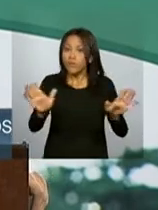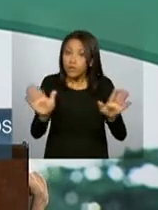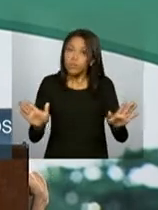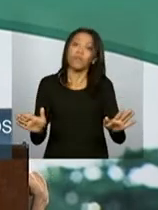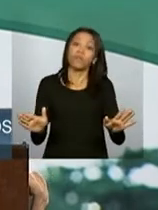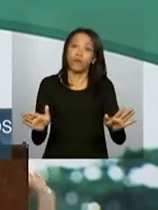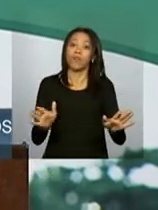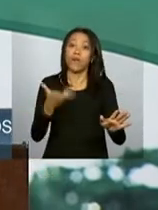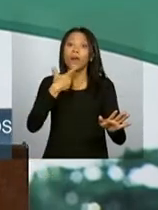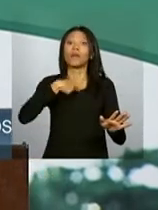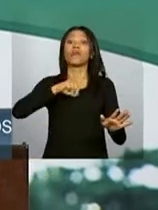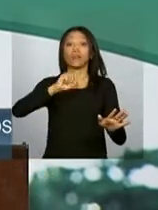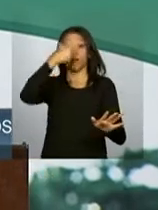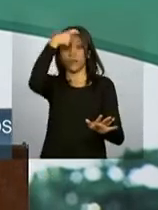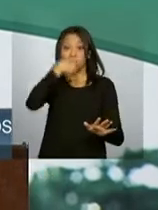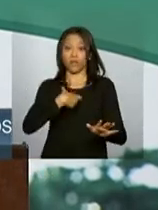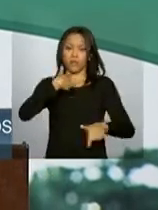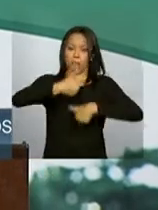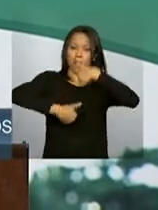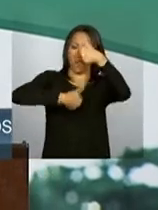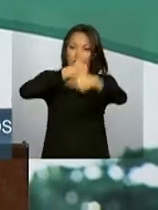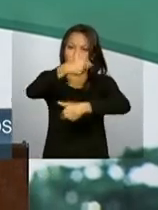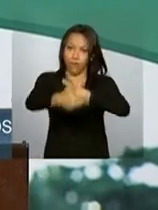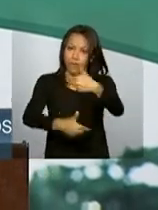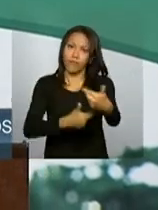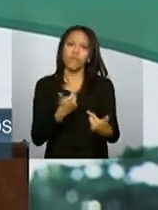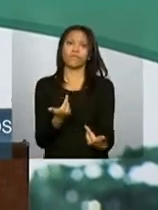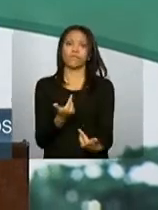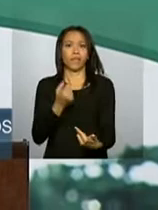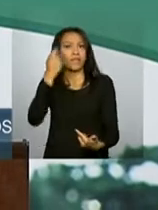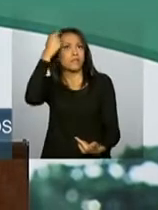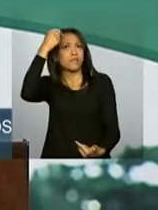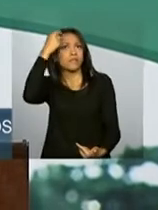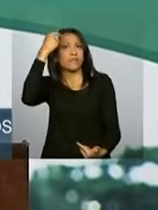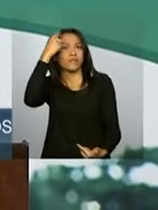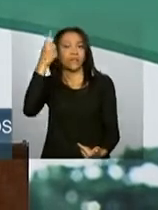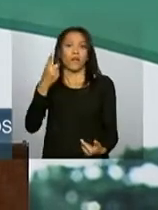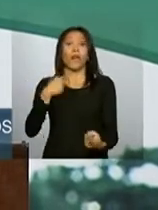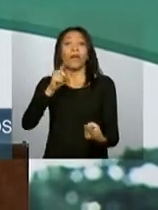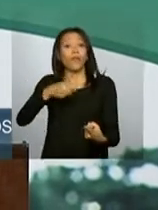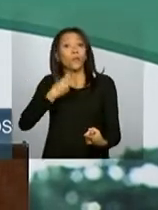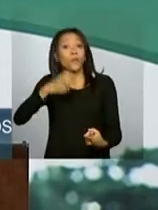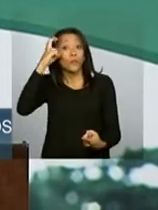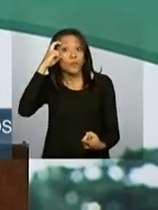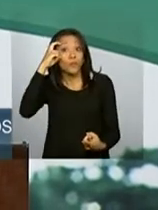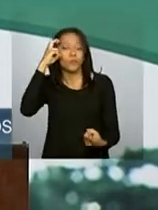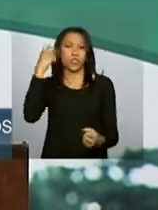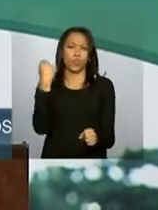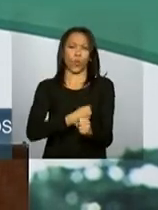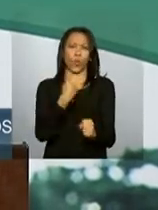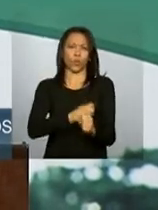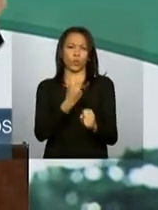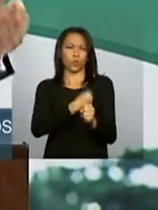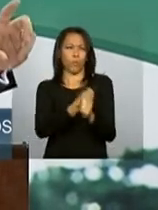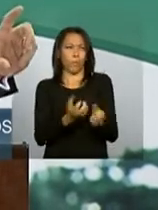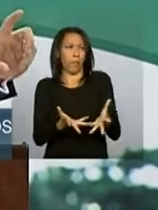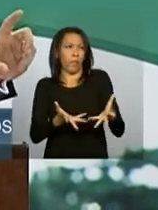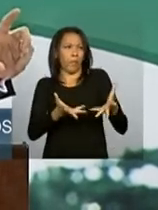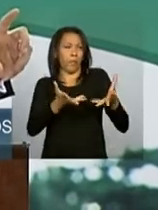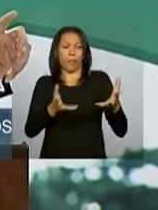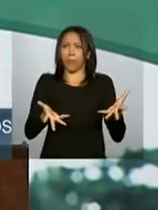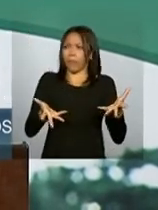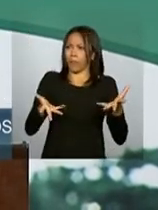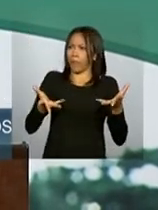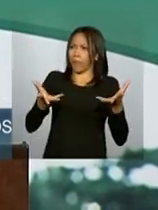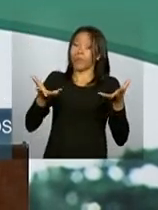a seus idealizadores. Era a cultura das obras faraônicas em que cada